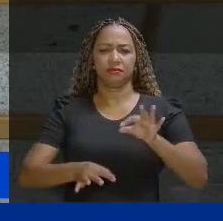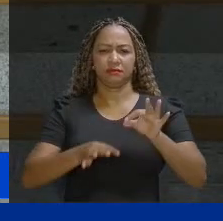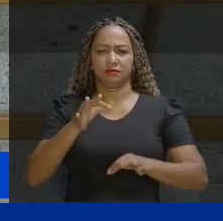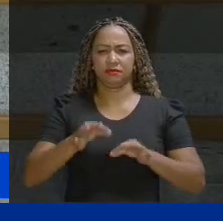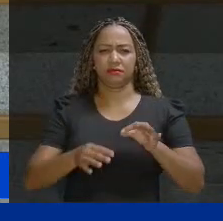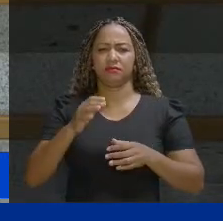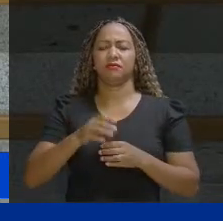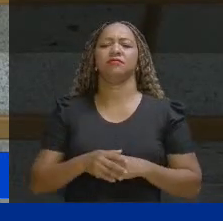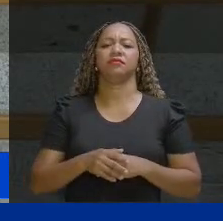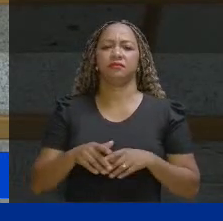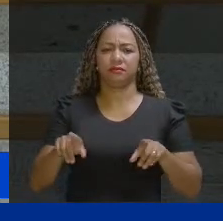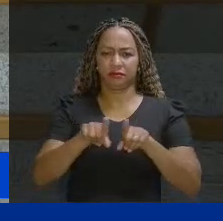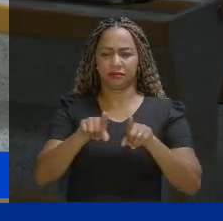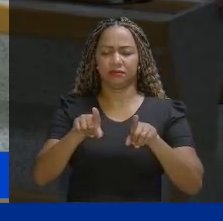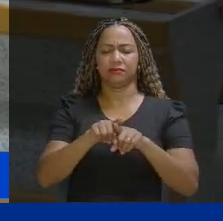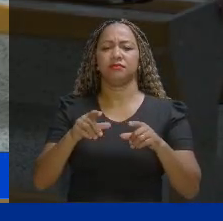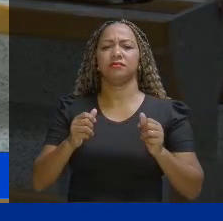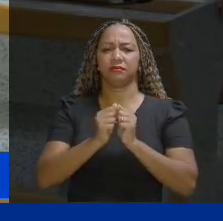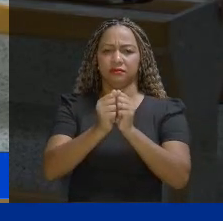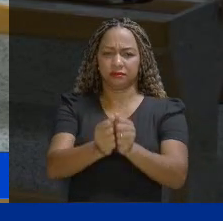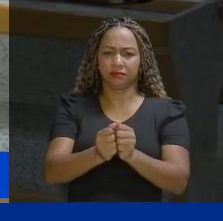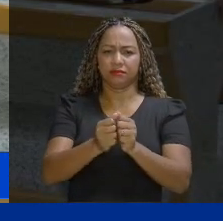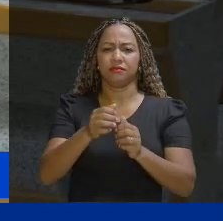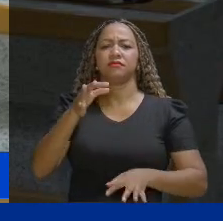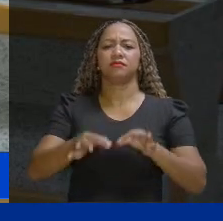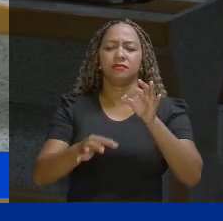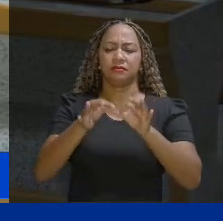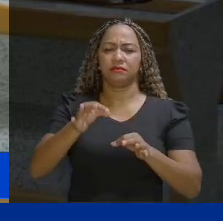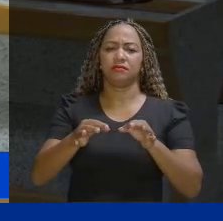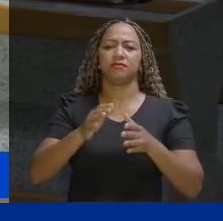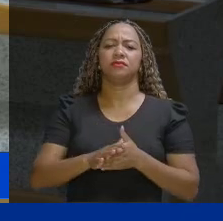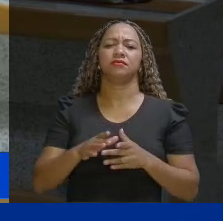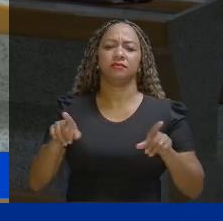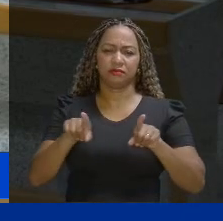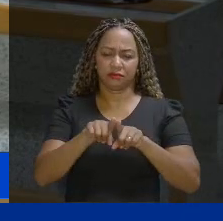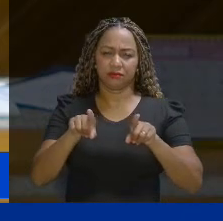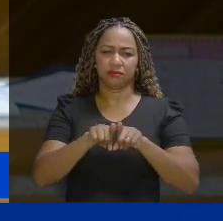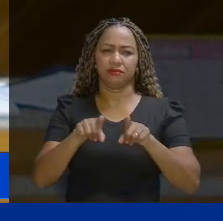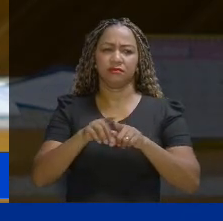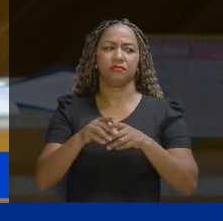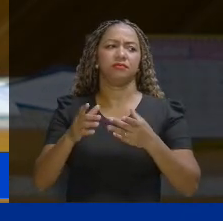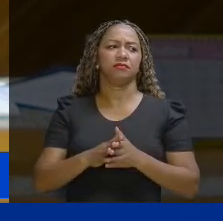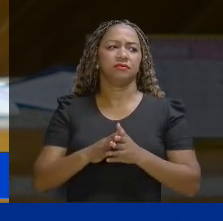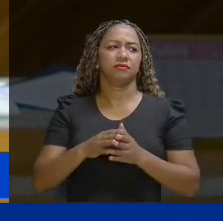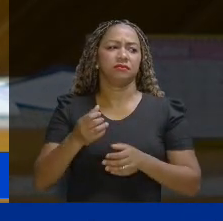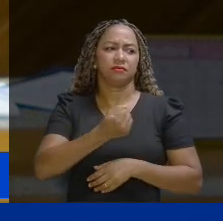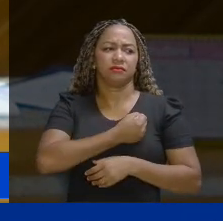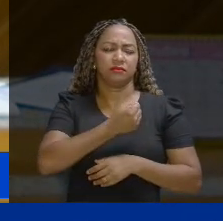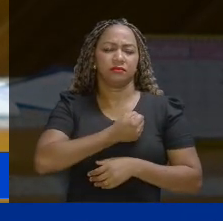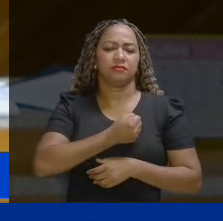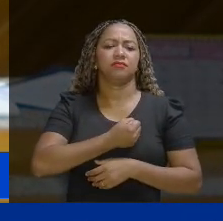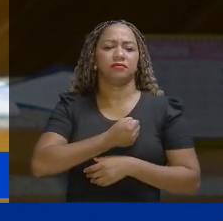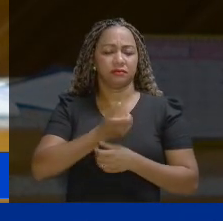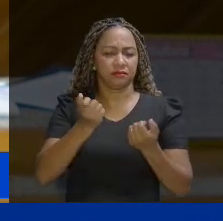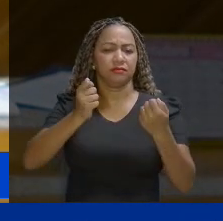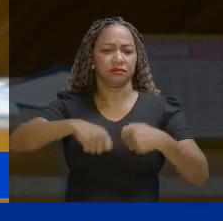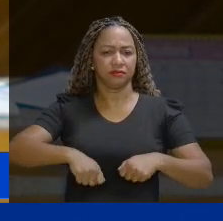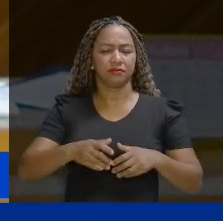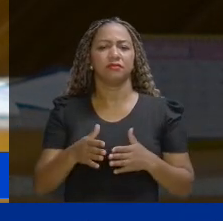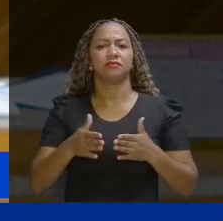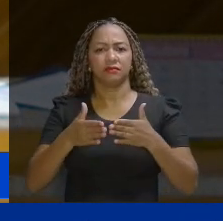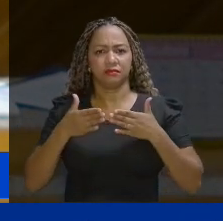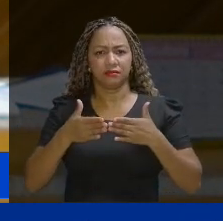Luiz Normande Souza. Eu também acompanho. Luiz Rivaldo Valente. Eu concordo, em razão do quórum possível, senhor. Então, eu peço